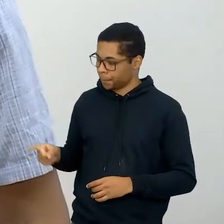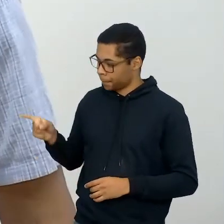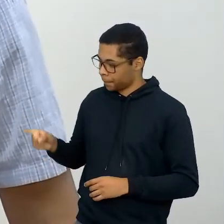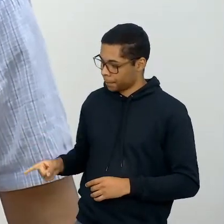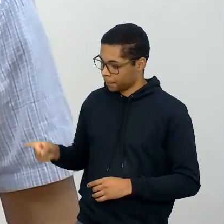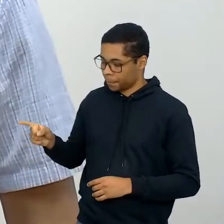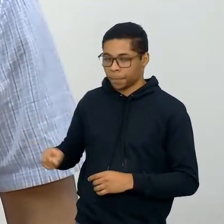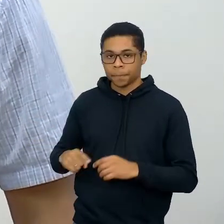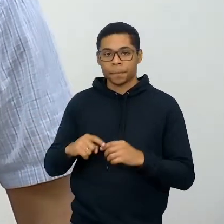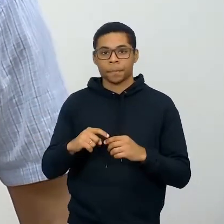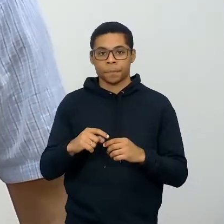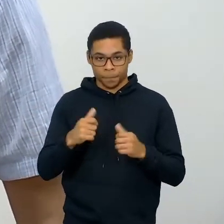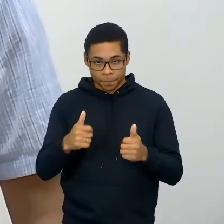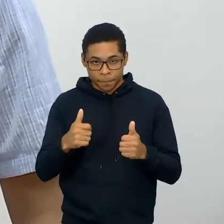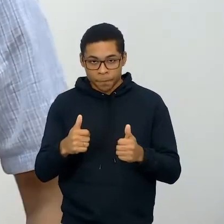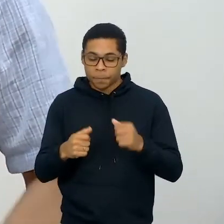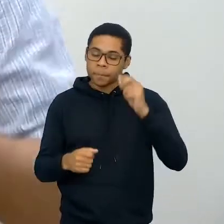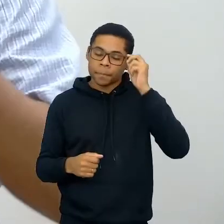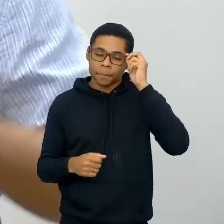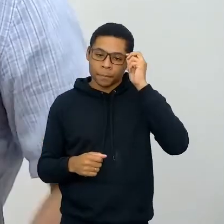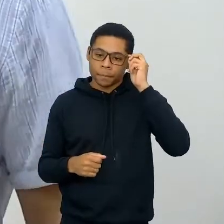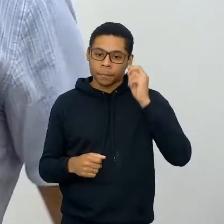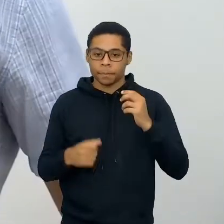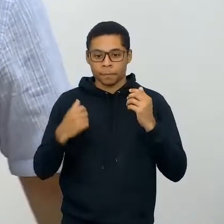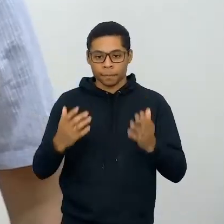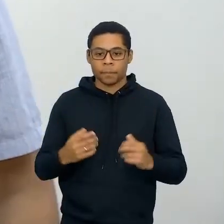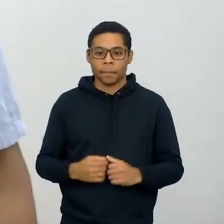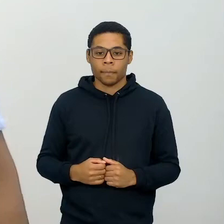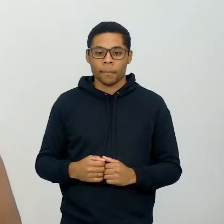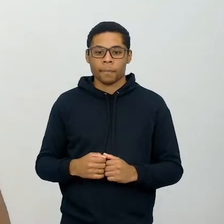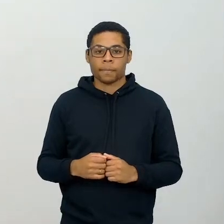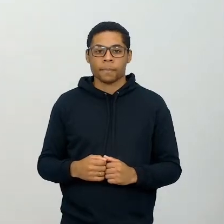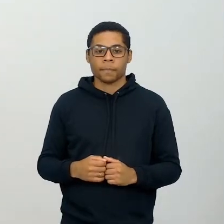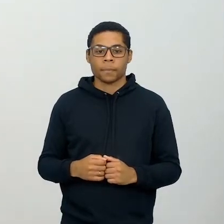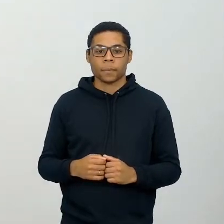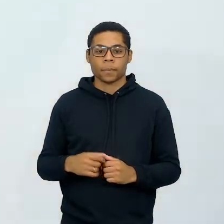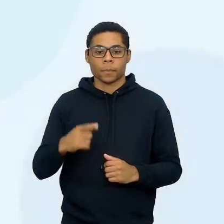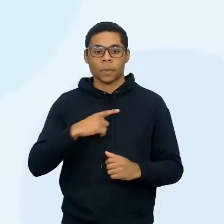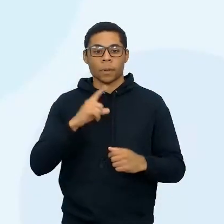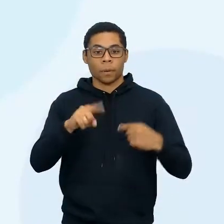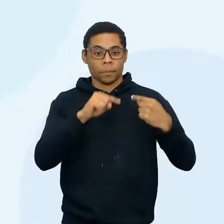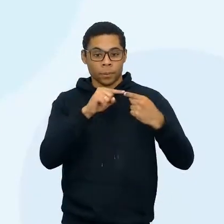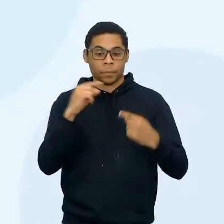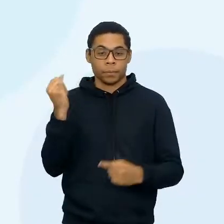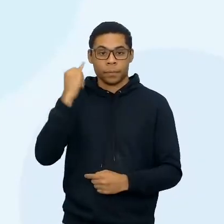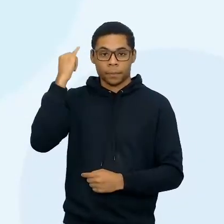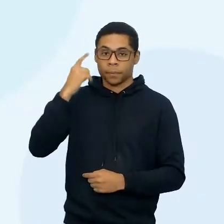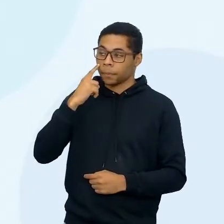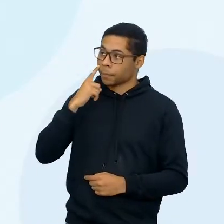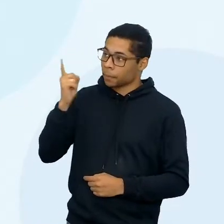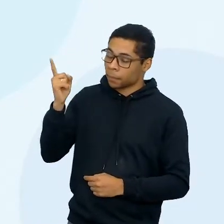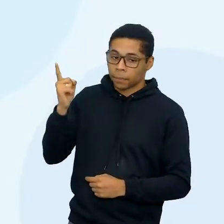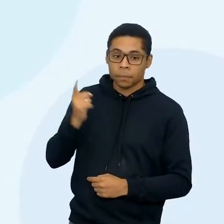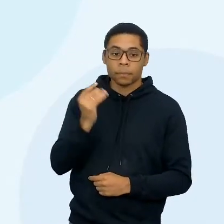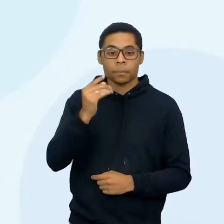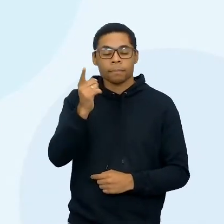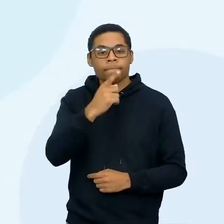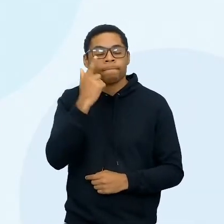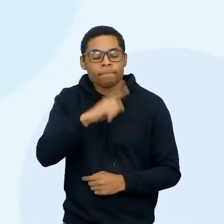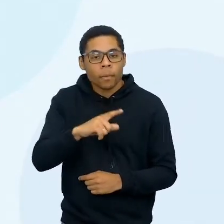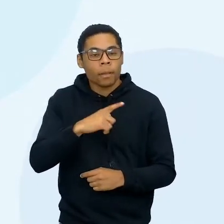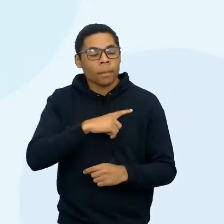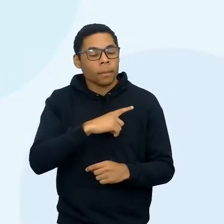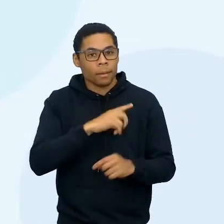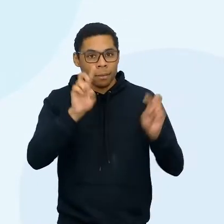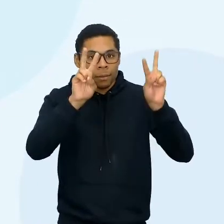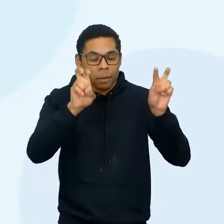Code e também o link. Bom, a gente está aqui, então, com o objetivo fundamental de aprofundar as habilidades relacionadas